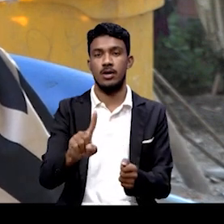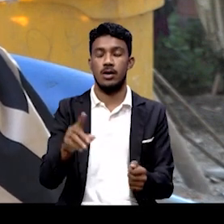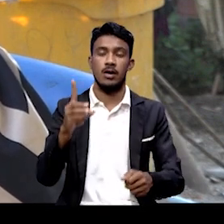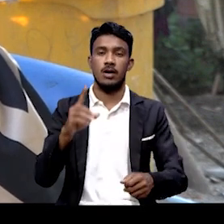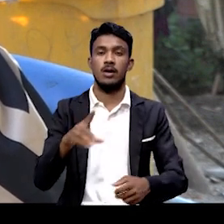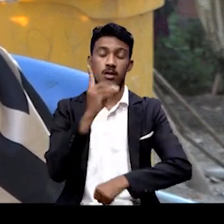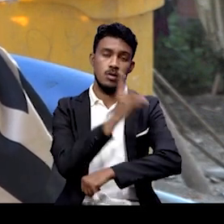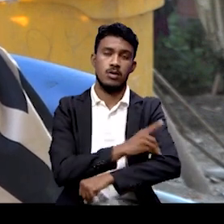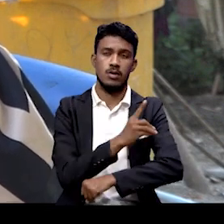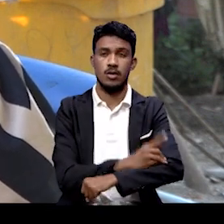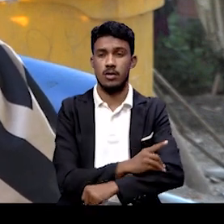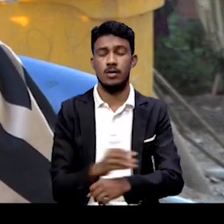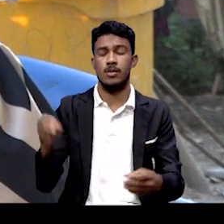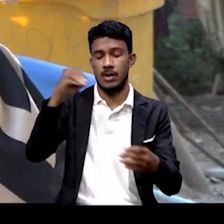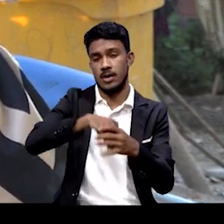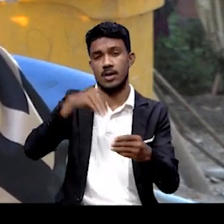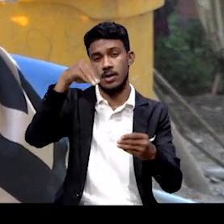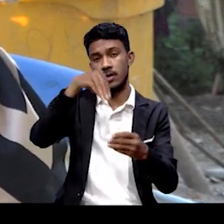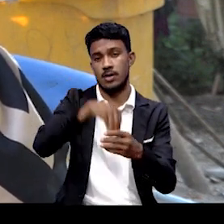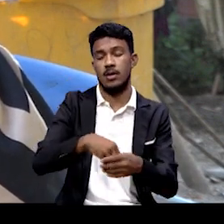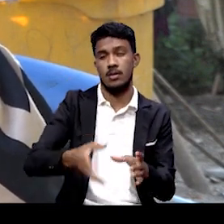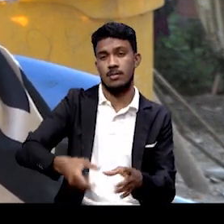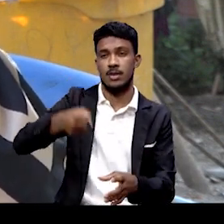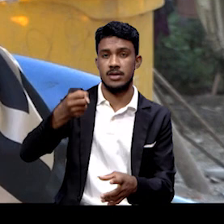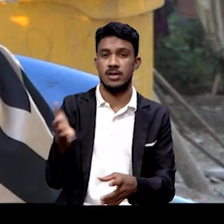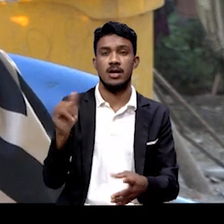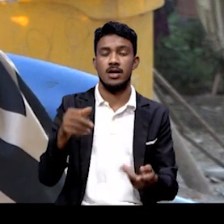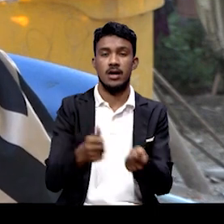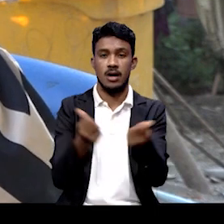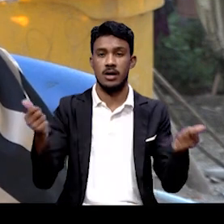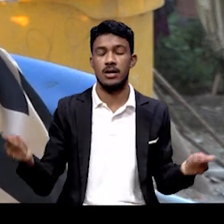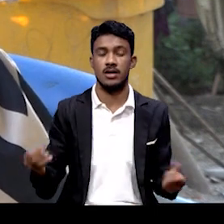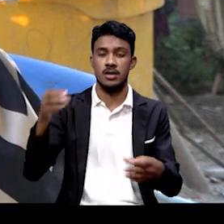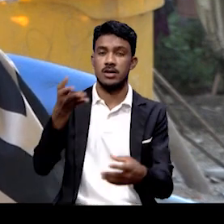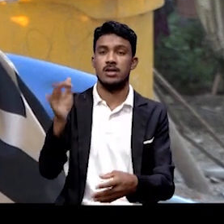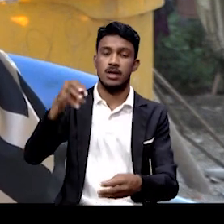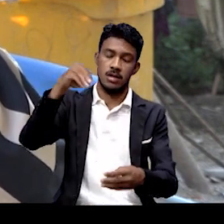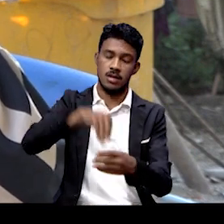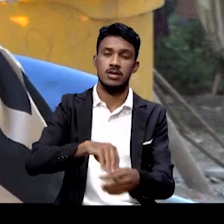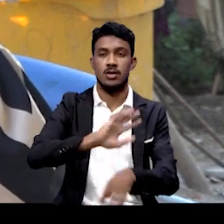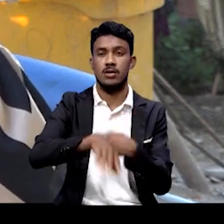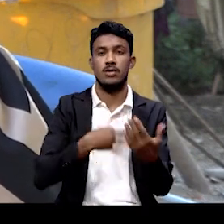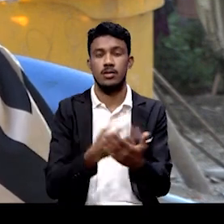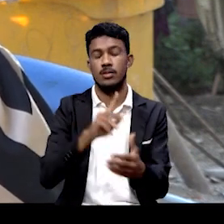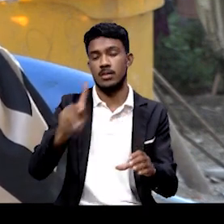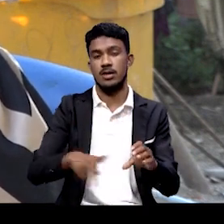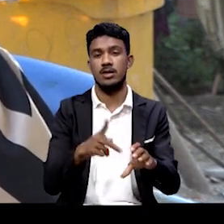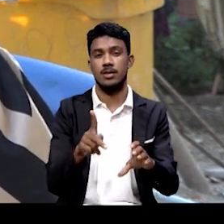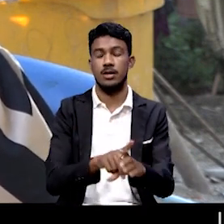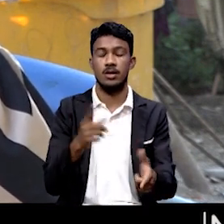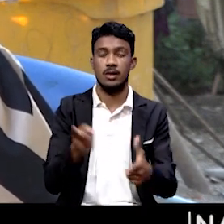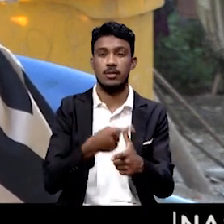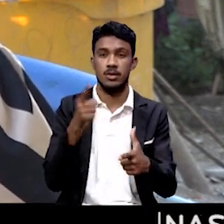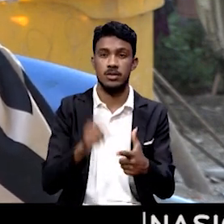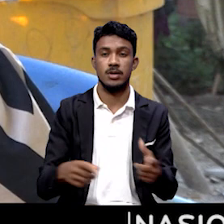Conta de loro ainda ser mais relevante, mas quase massa ser neve mas galera lá né? Ser ensejoto, né? Já participa nia né? Aí depois foi truco